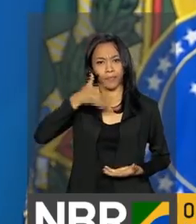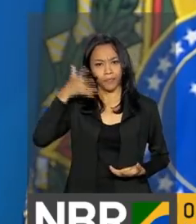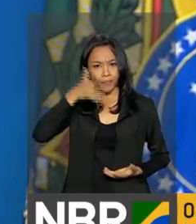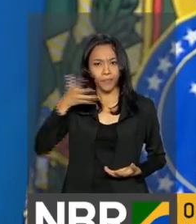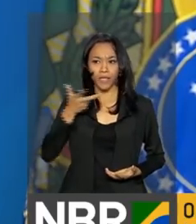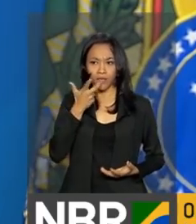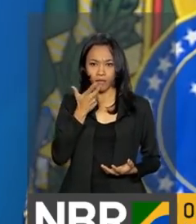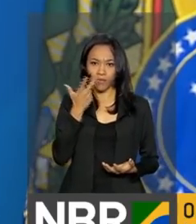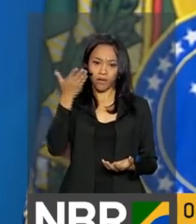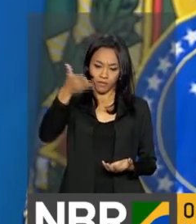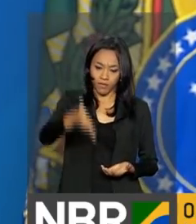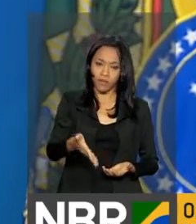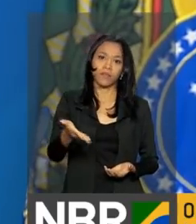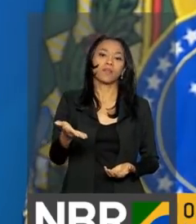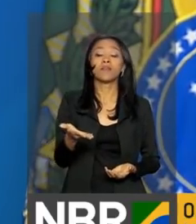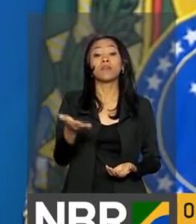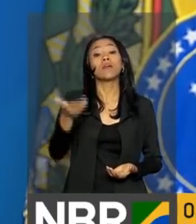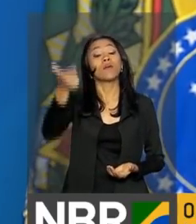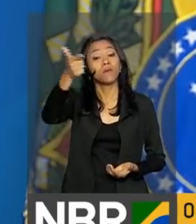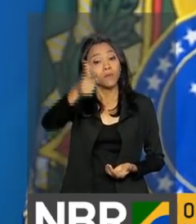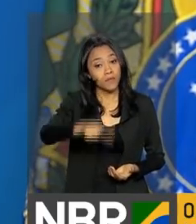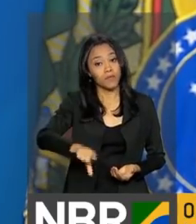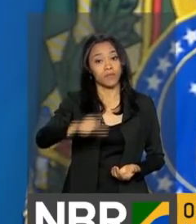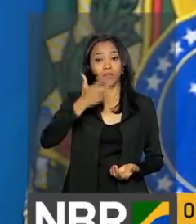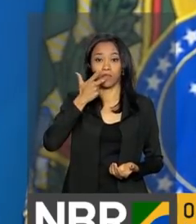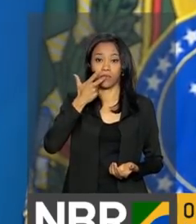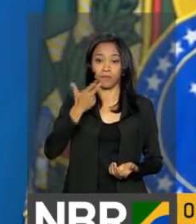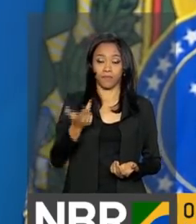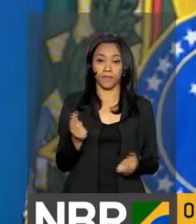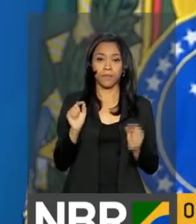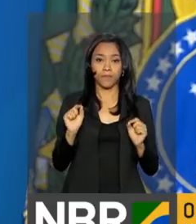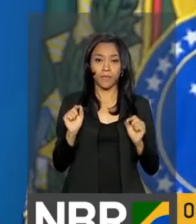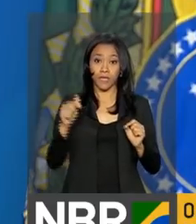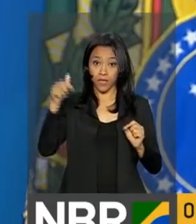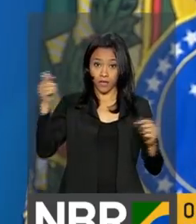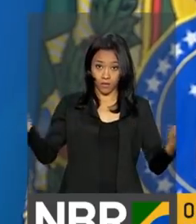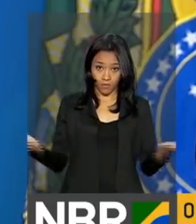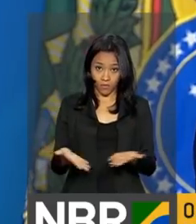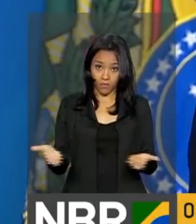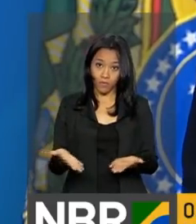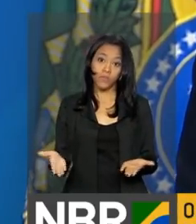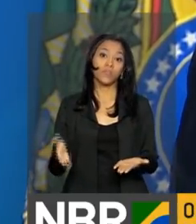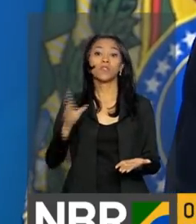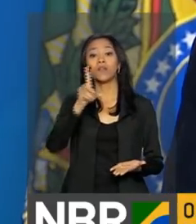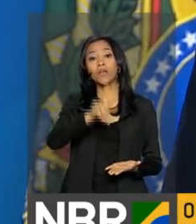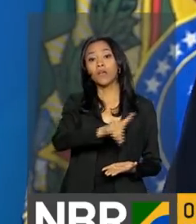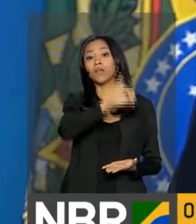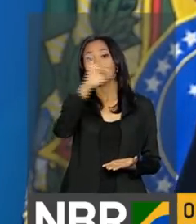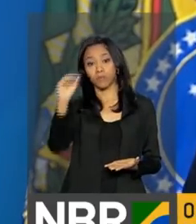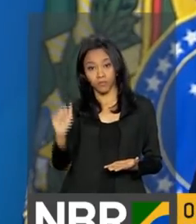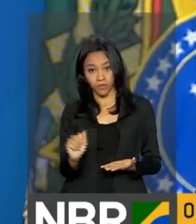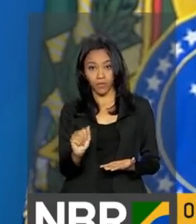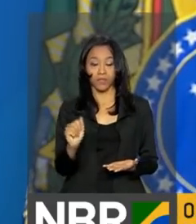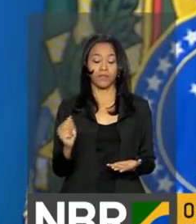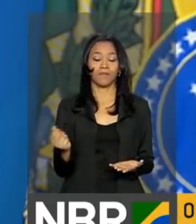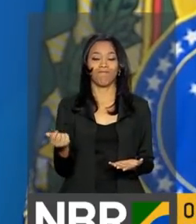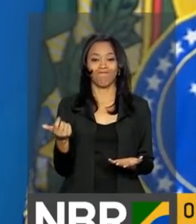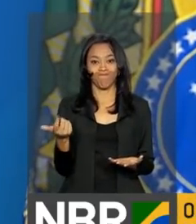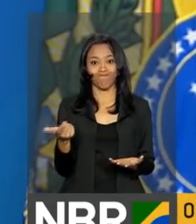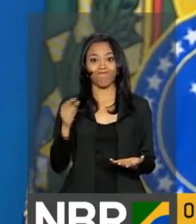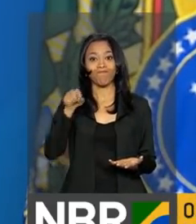manifestaram para mais uma vez dizer que este é um momento revelador da